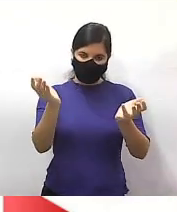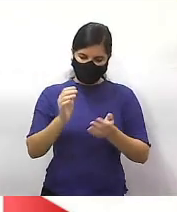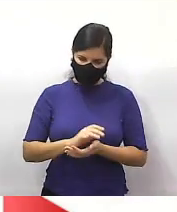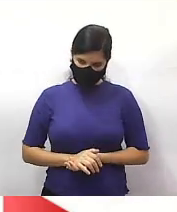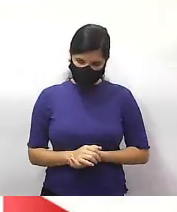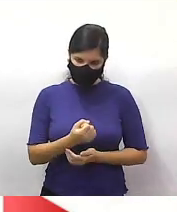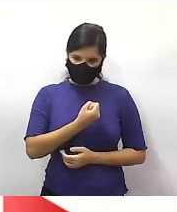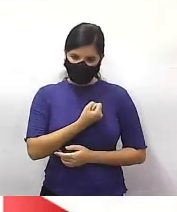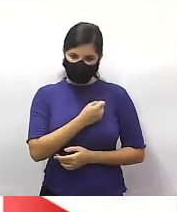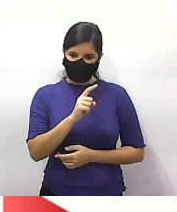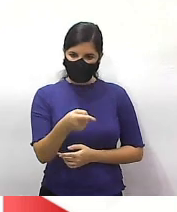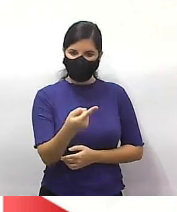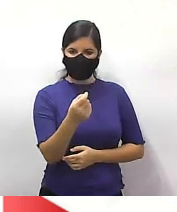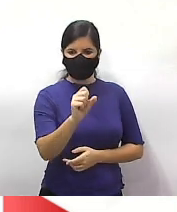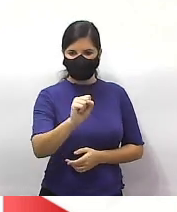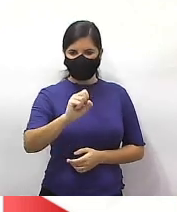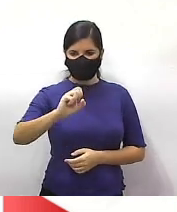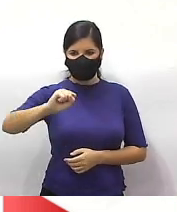número